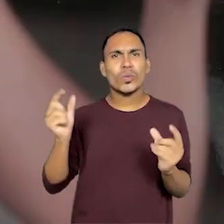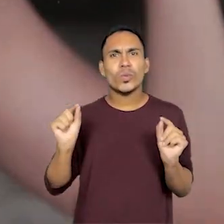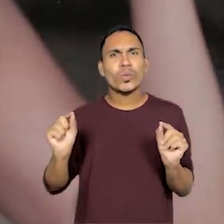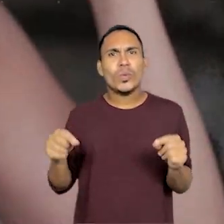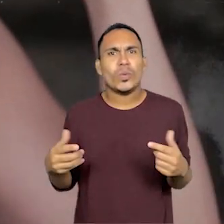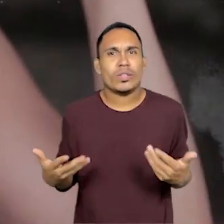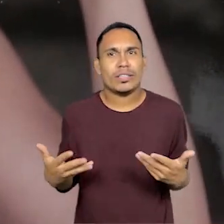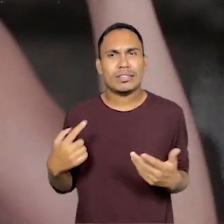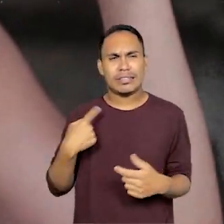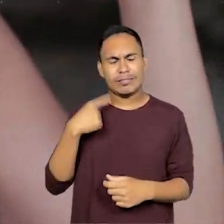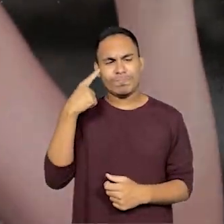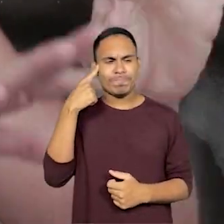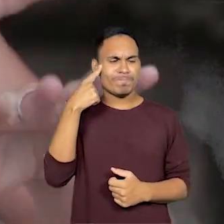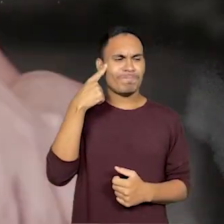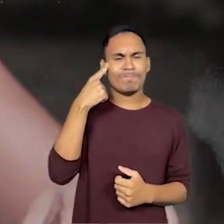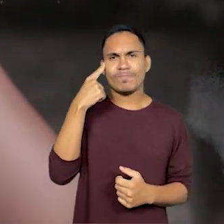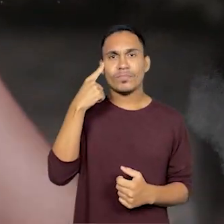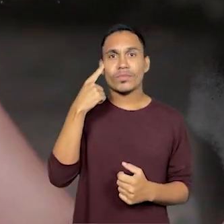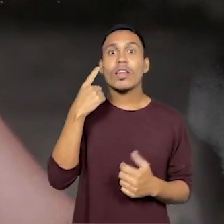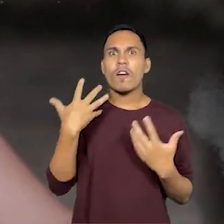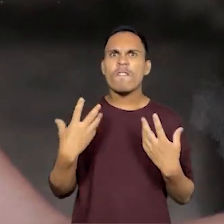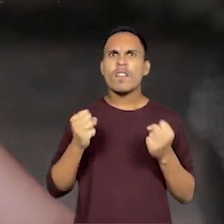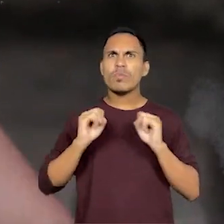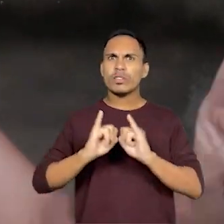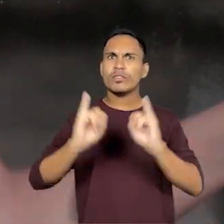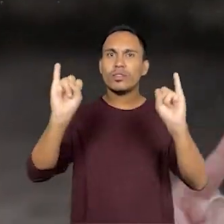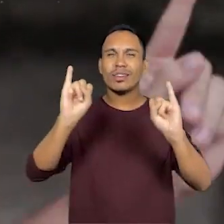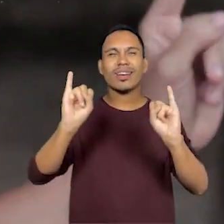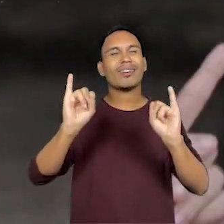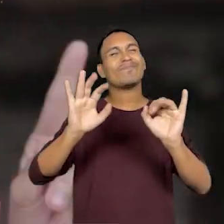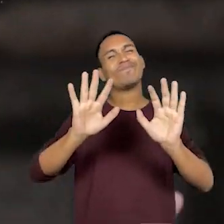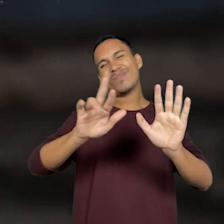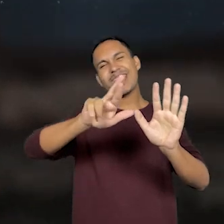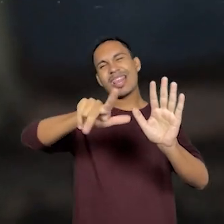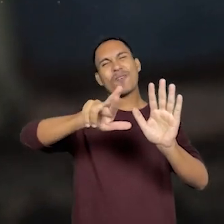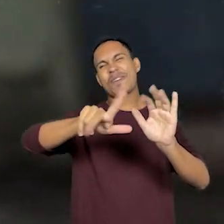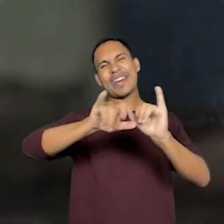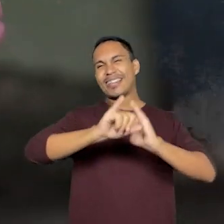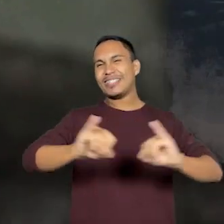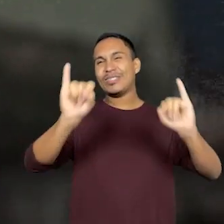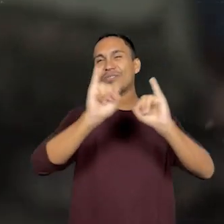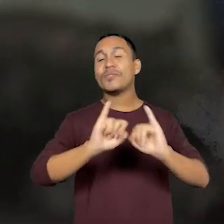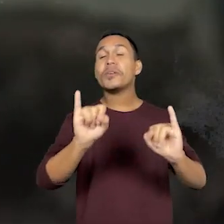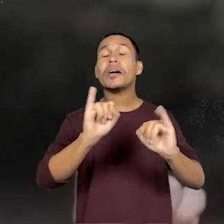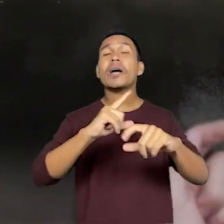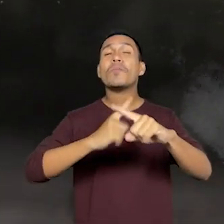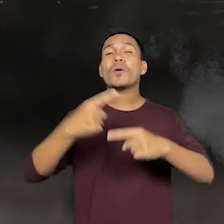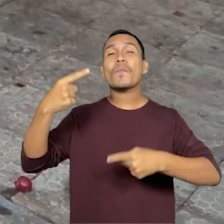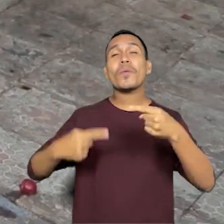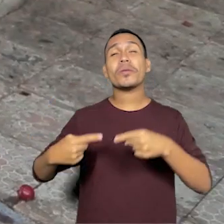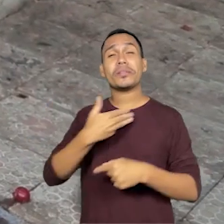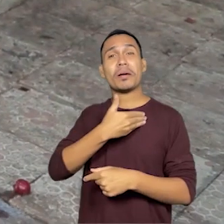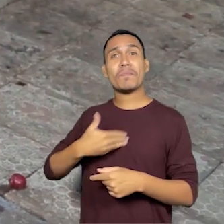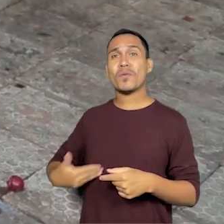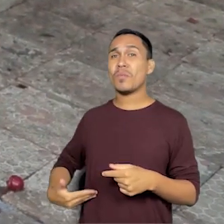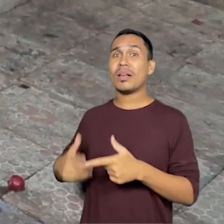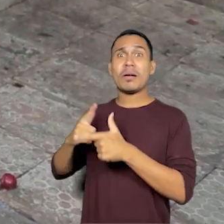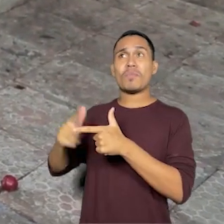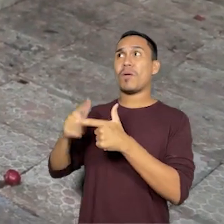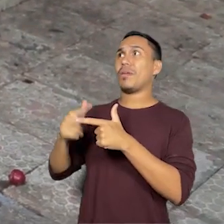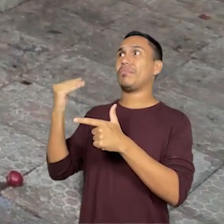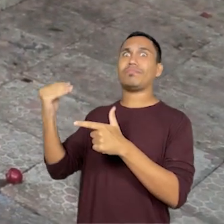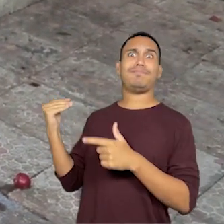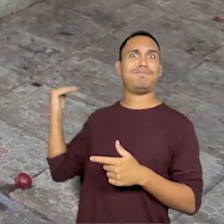Nem a gente ficava, pô, vamos divulgar. Não é questão de divulgar. É uma política pública muito maior.